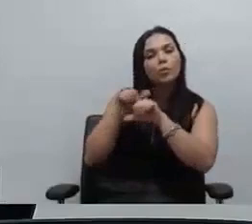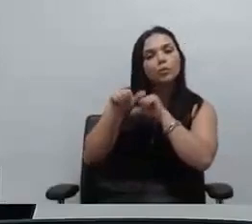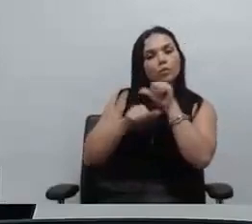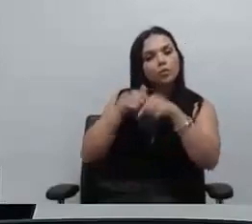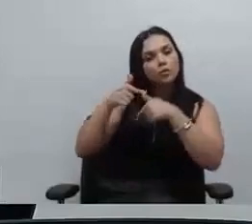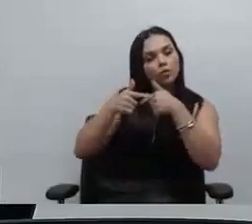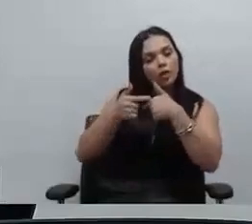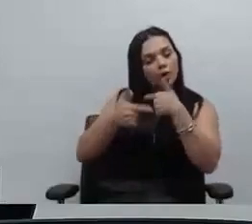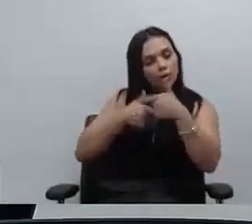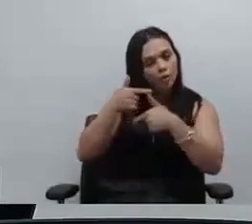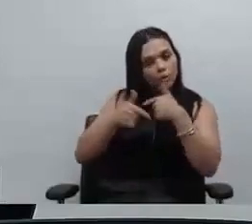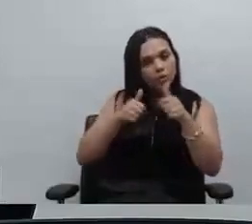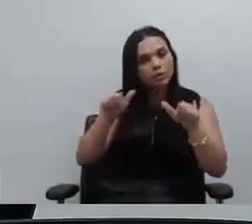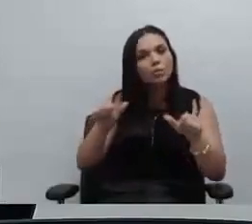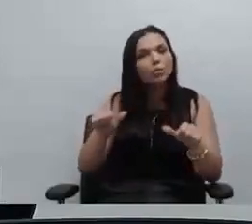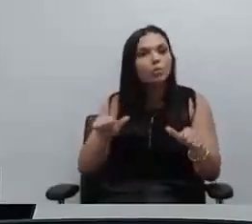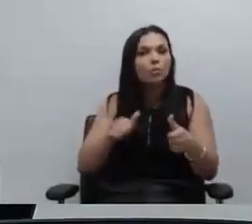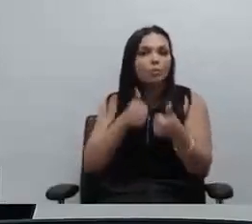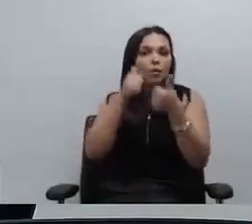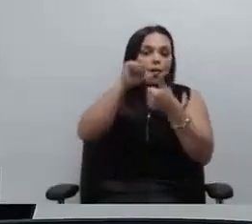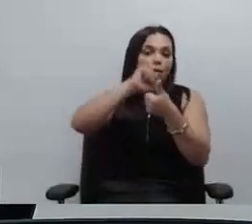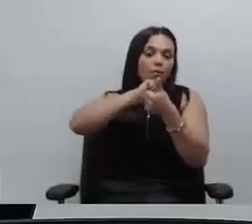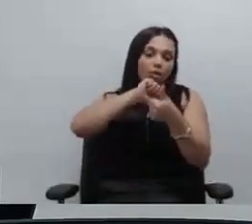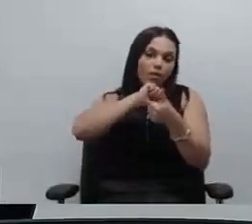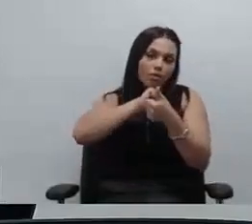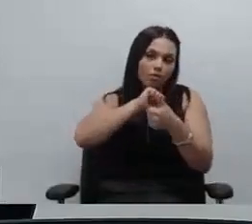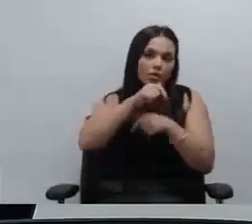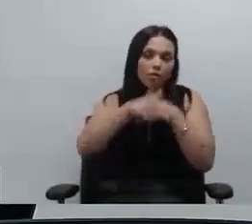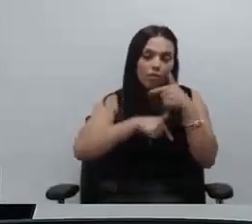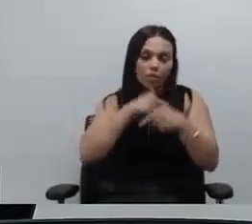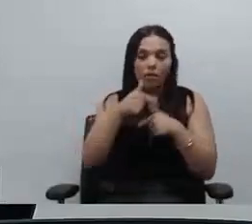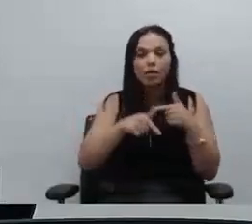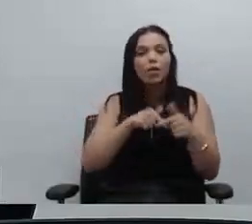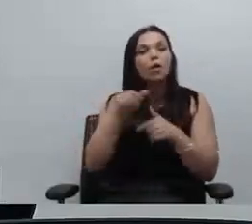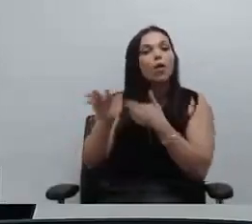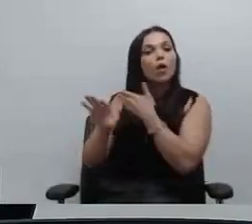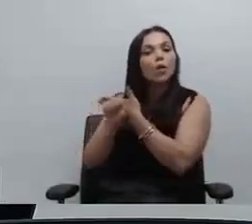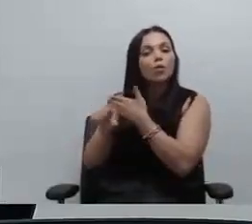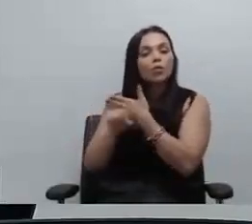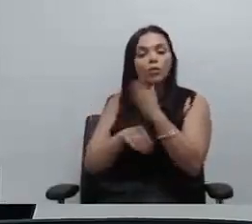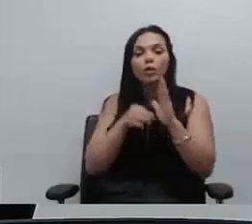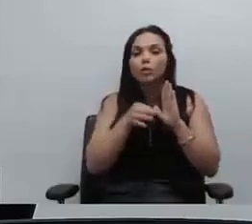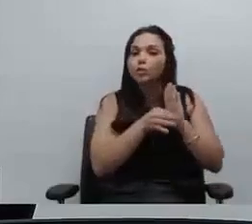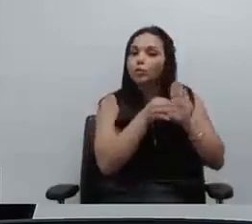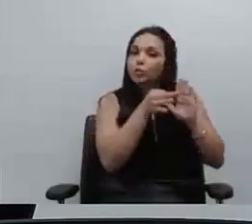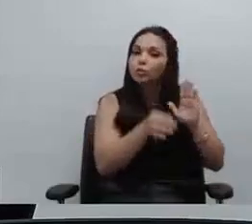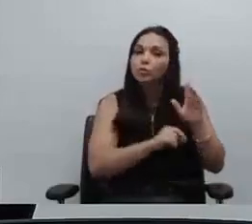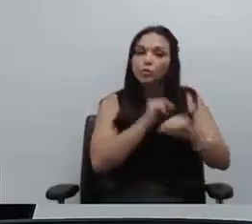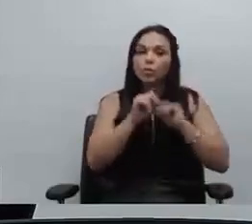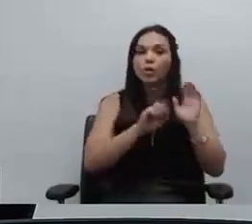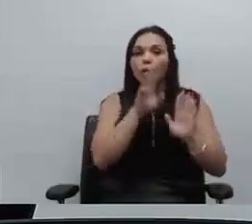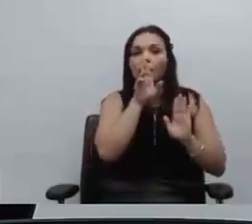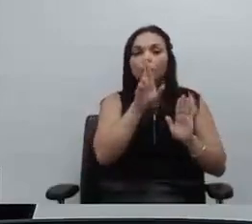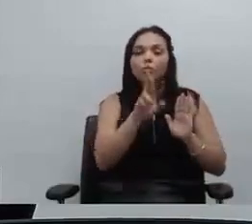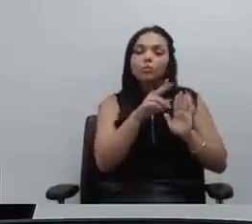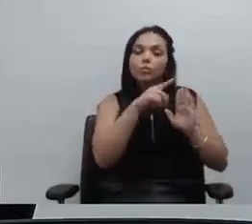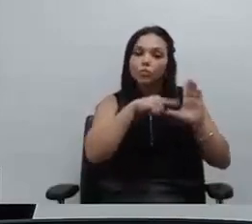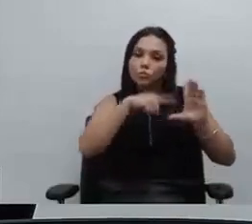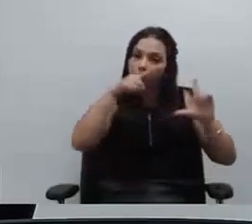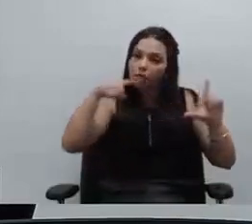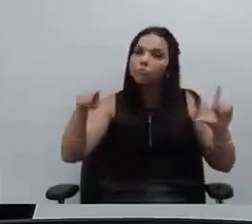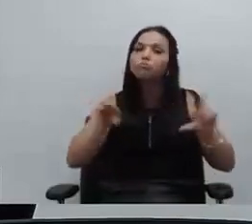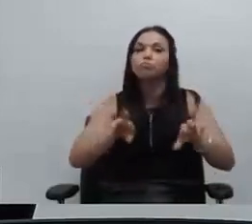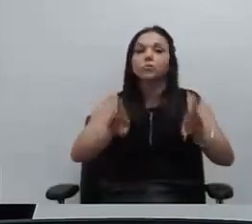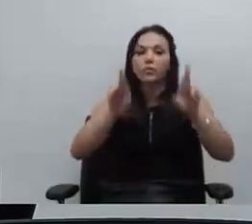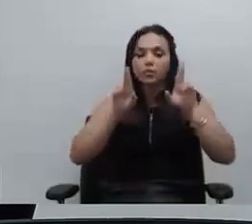para qualificar o processo de avaliação, a ouvidoria sugere que sejam adotados resultados esperados que sejam mensuráveis e que